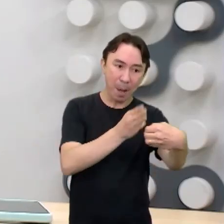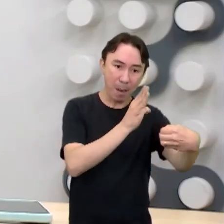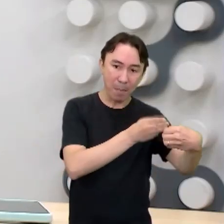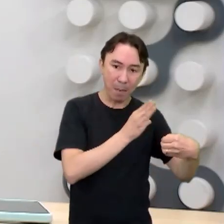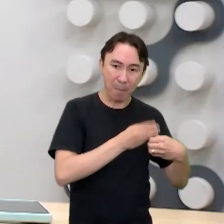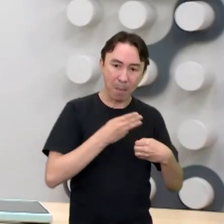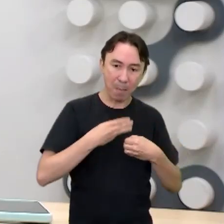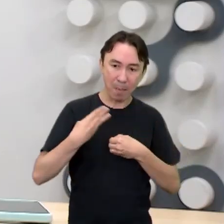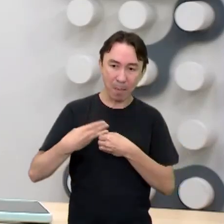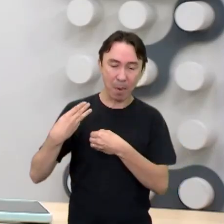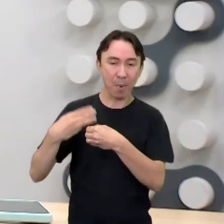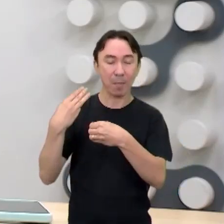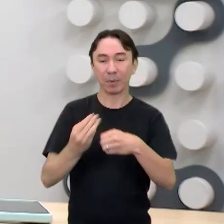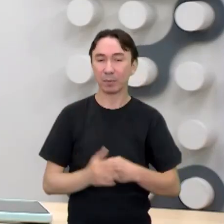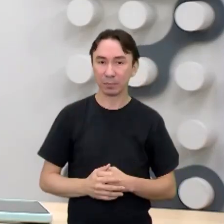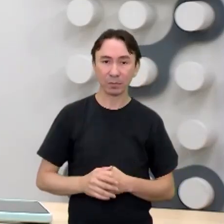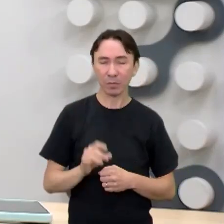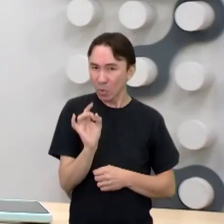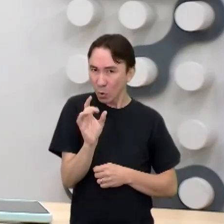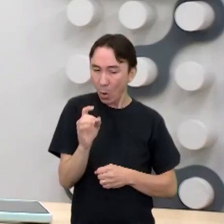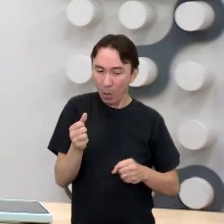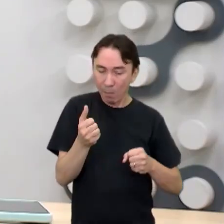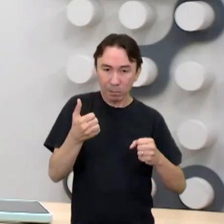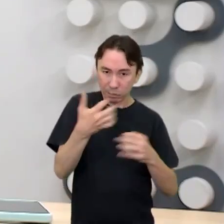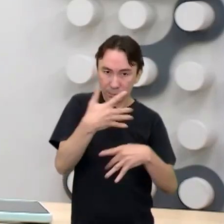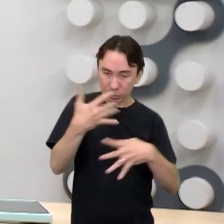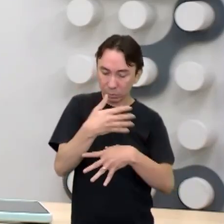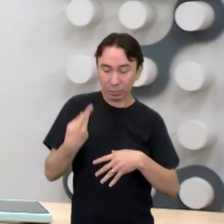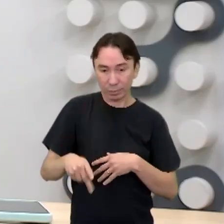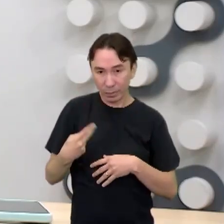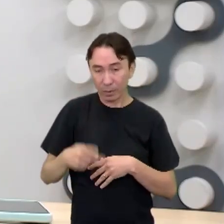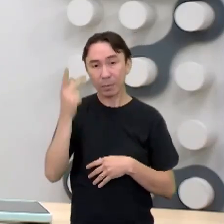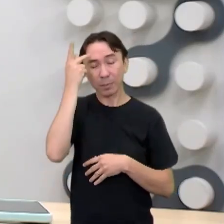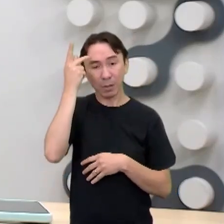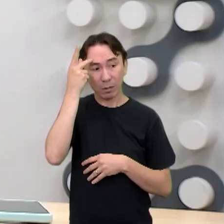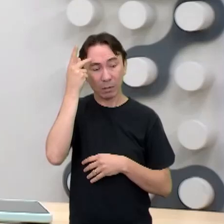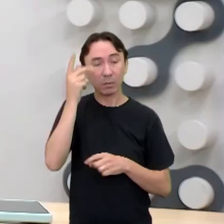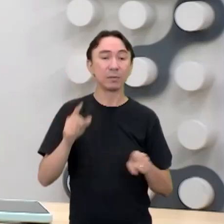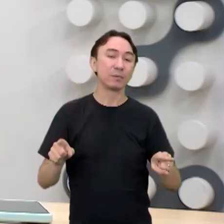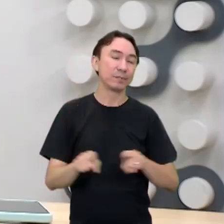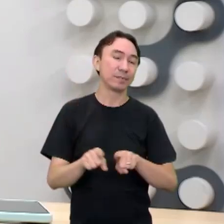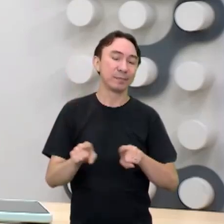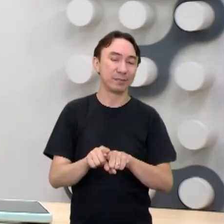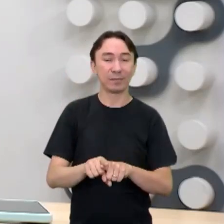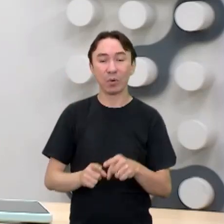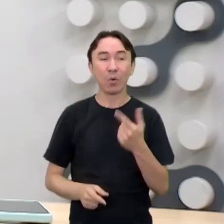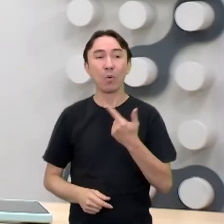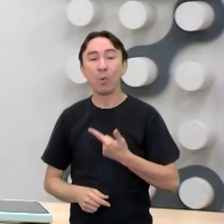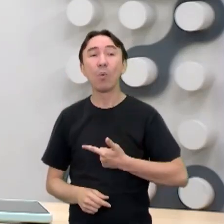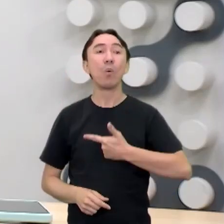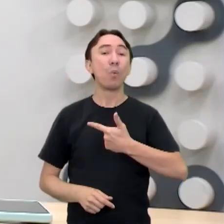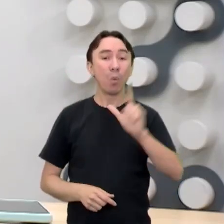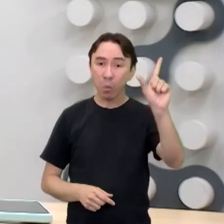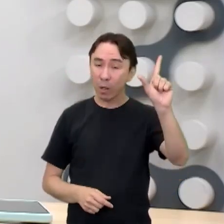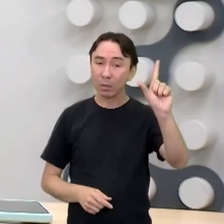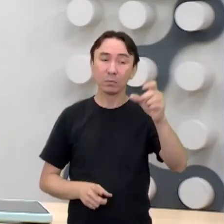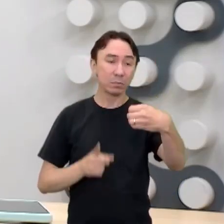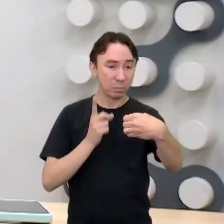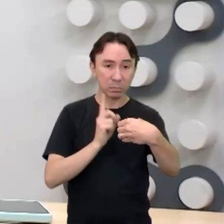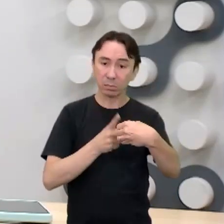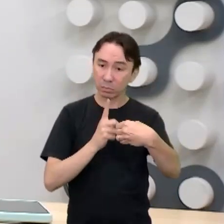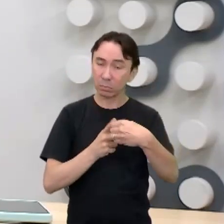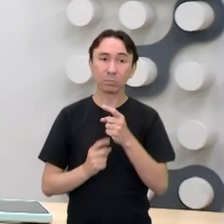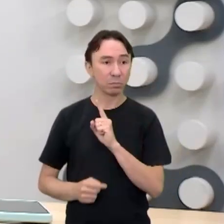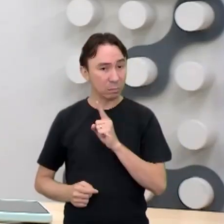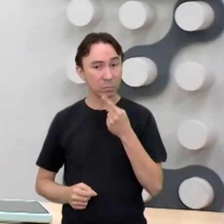não só aqui da cidade de São Paulo, no seu entorno, como também de outras cidades mais afastadas, né, do